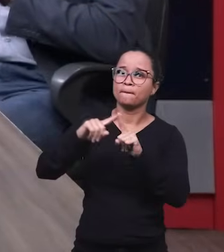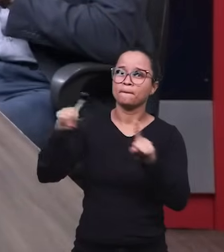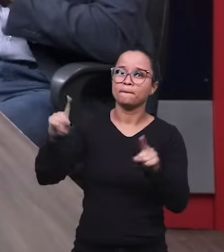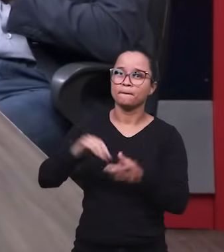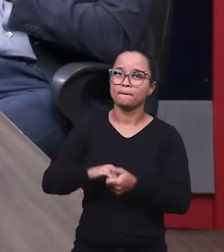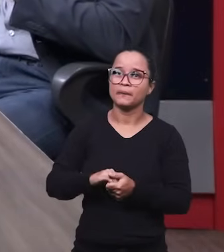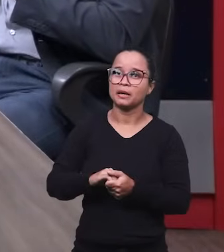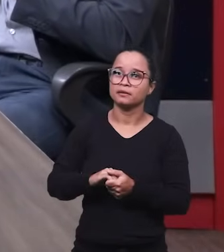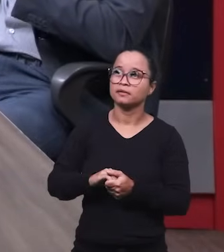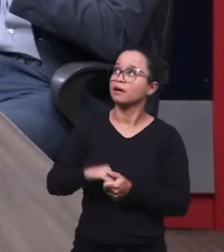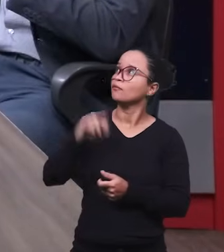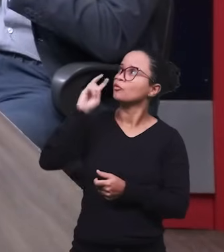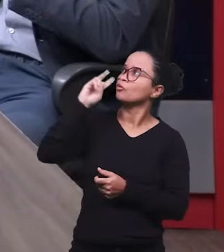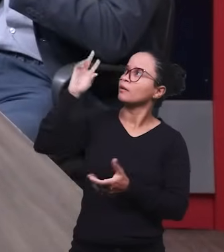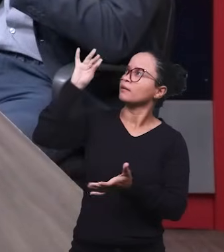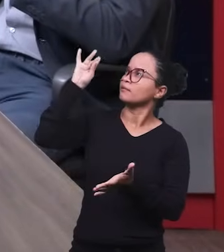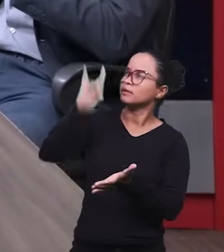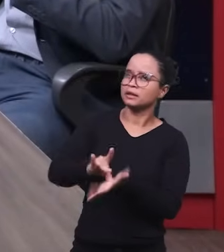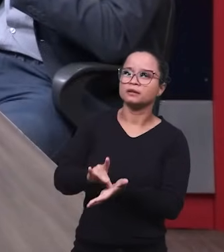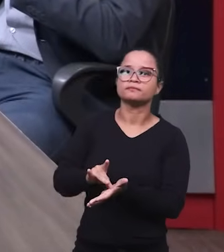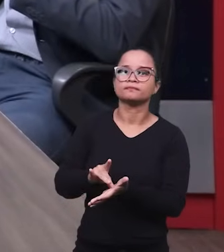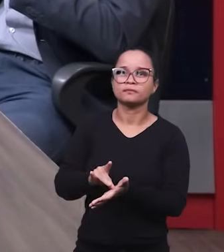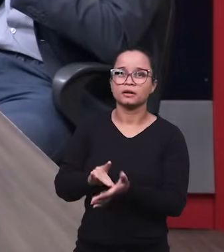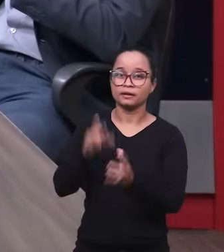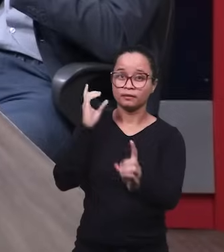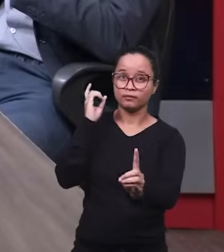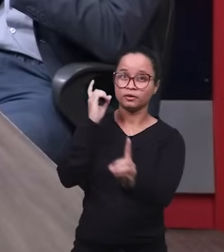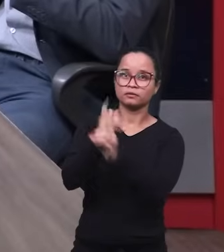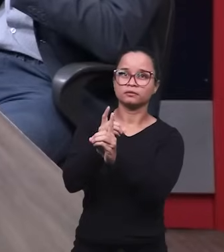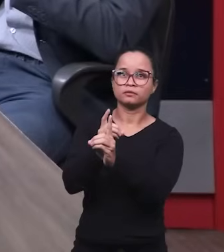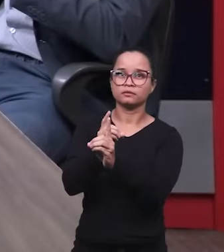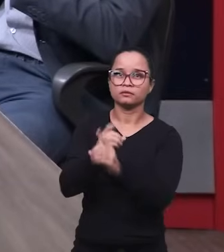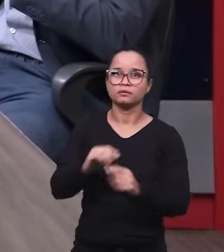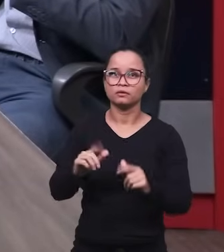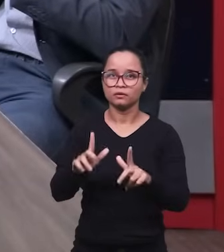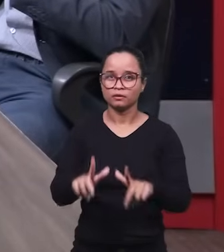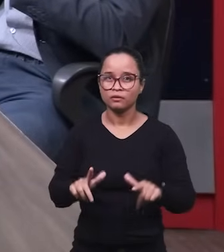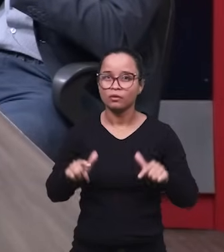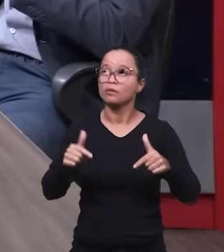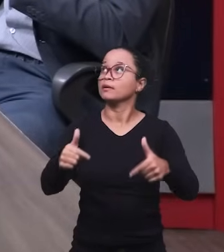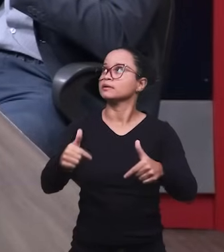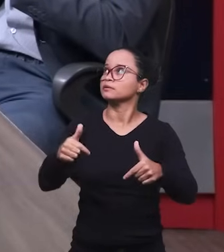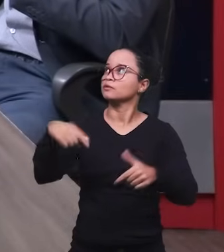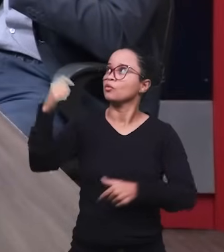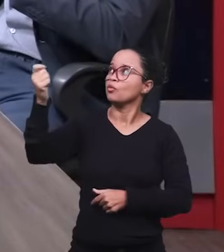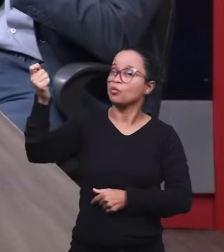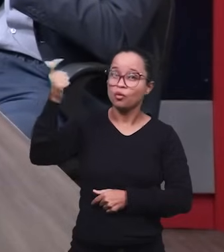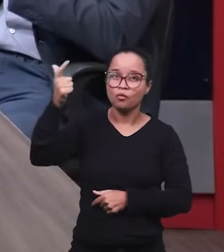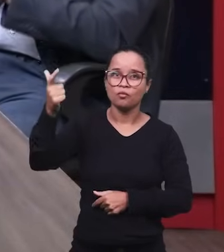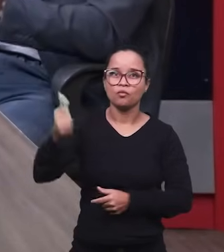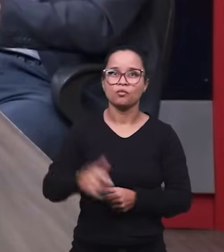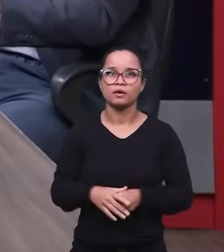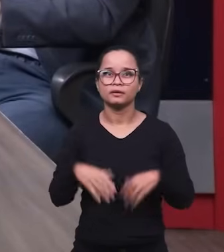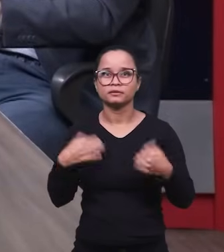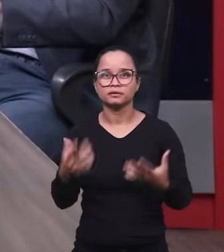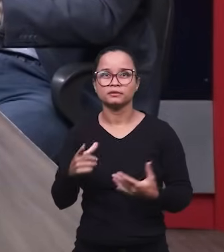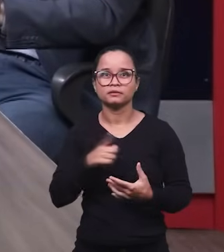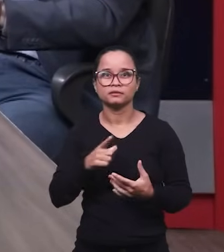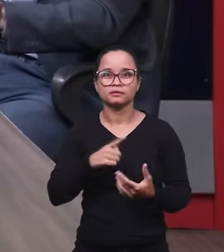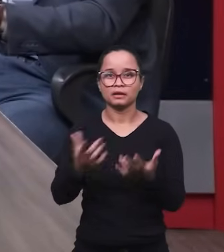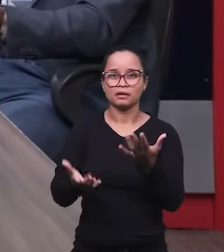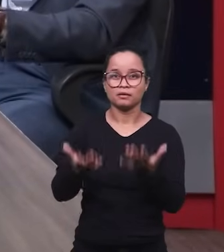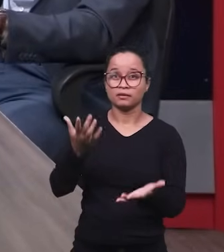a localização real que a estrela foi encontrada com a ação do Sol. Então, ou seja, teve a